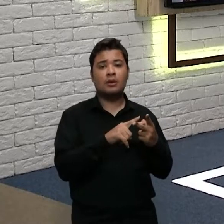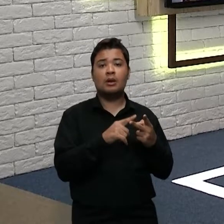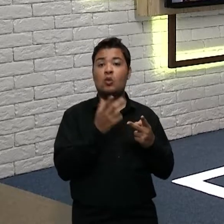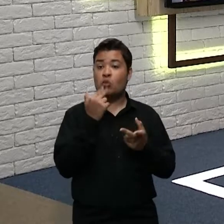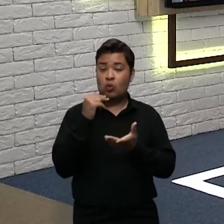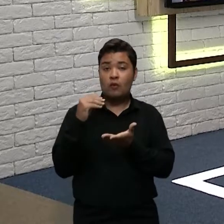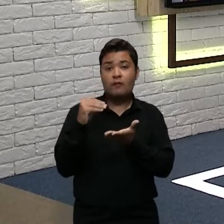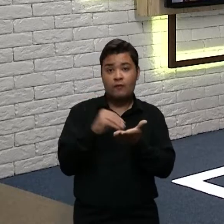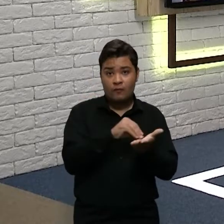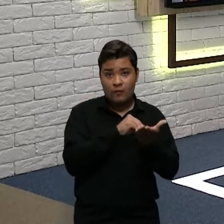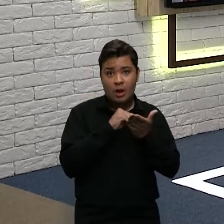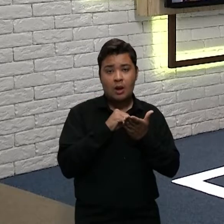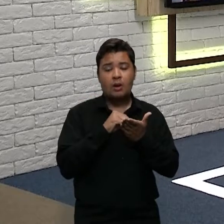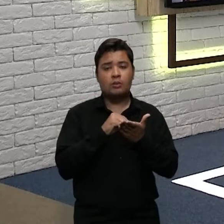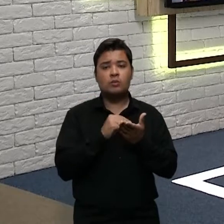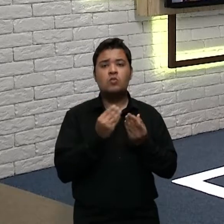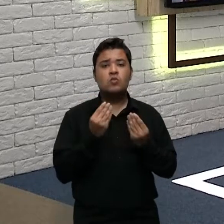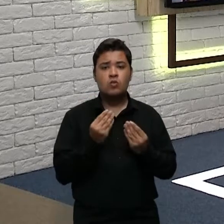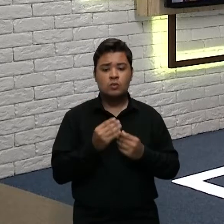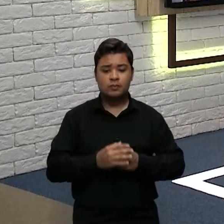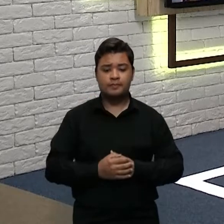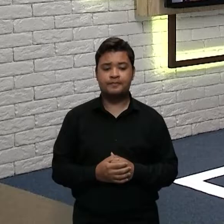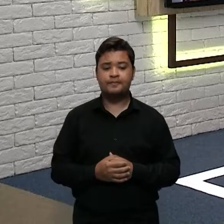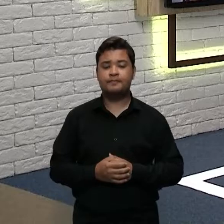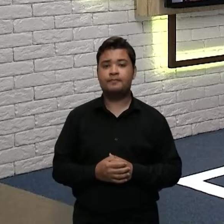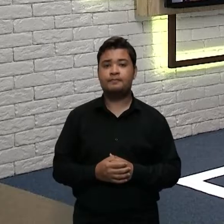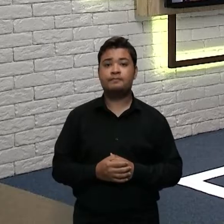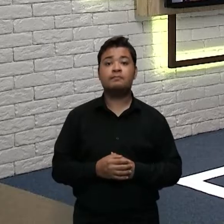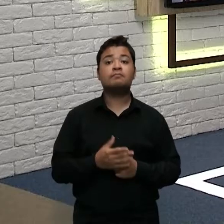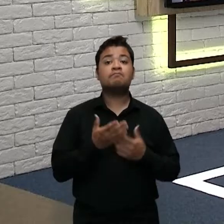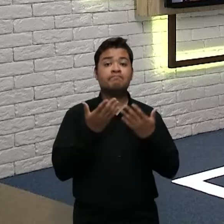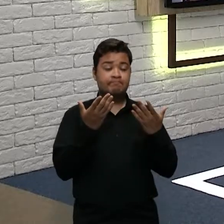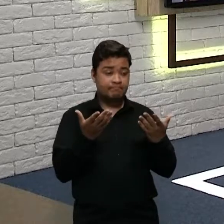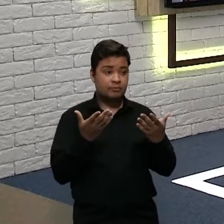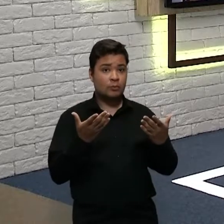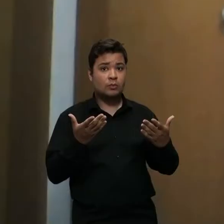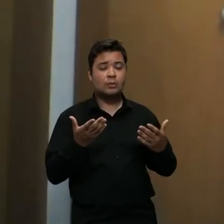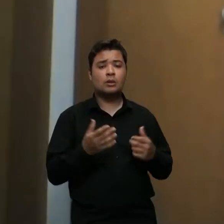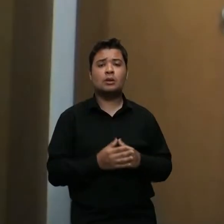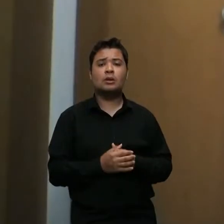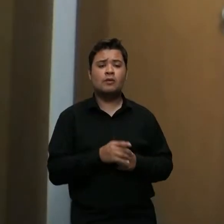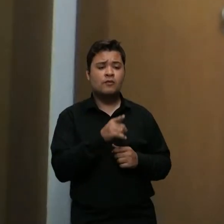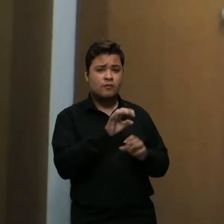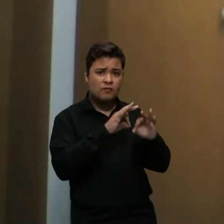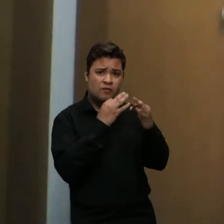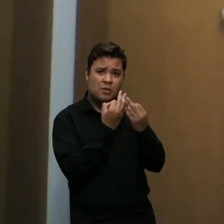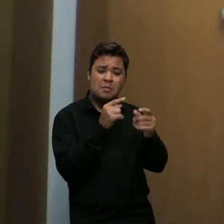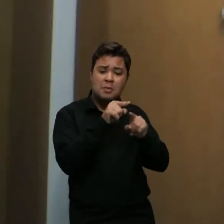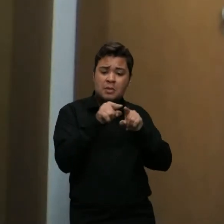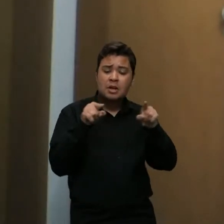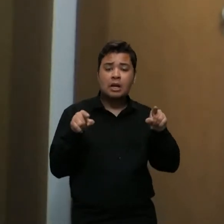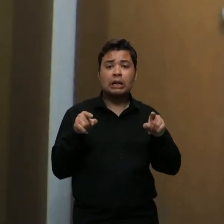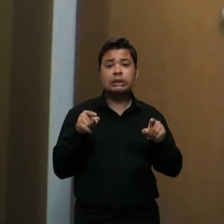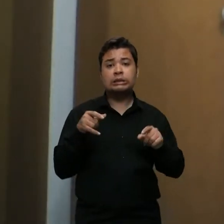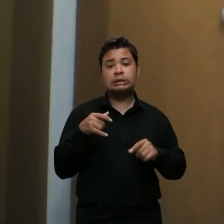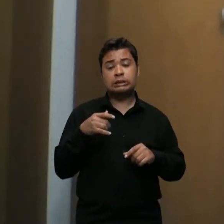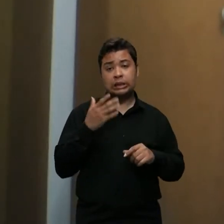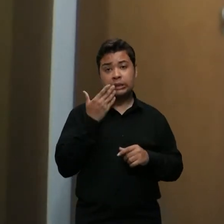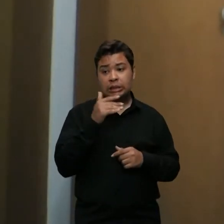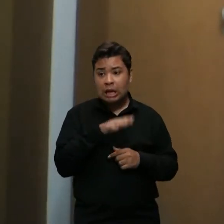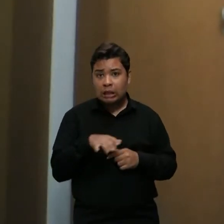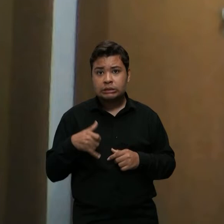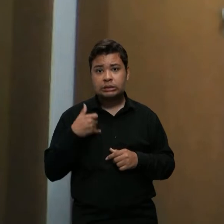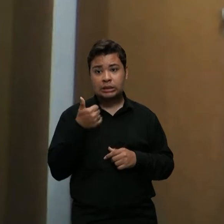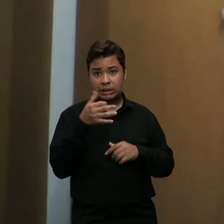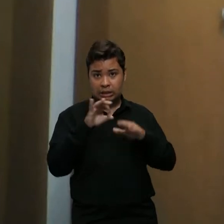Bem, eu acho que é importante enfatizar que a fome, ela dobrou nas famílias onde tem crianças menores de 10 anos de